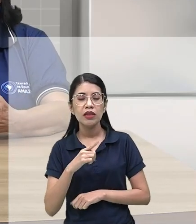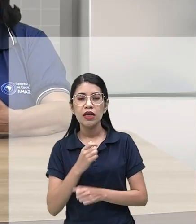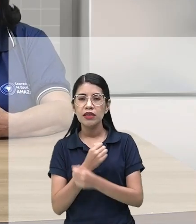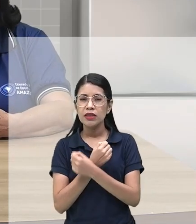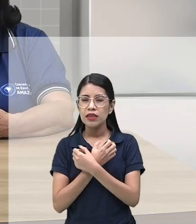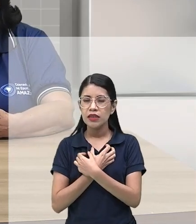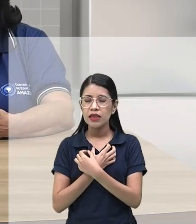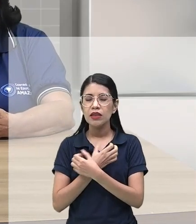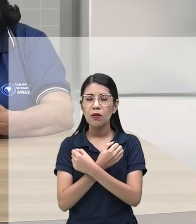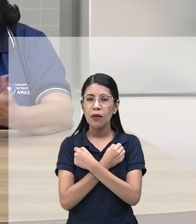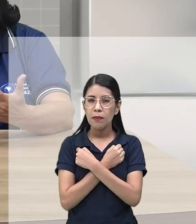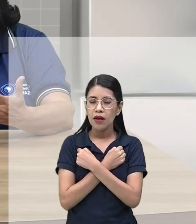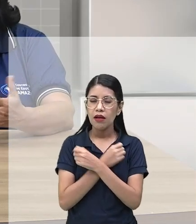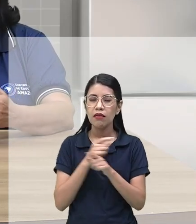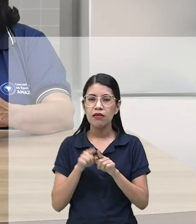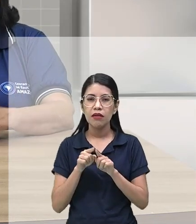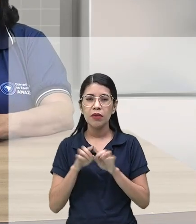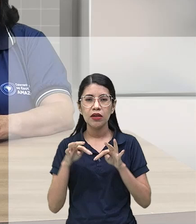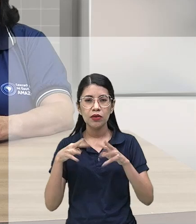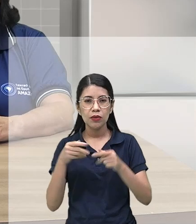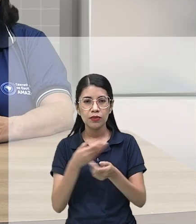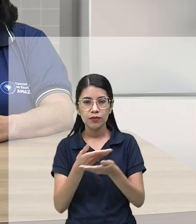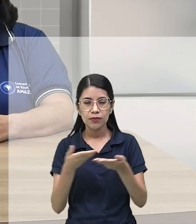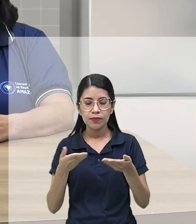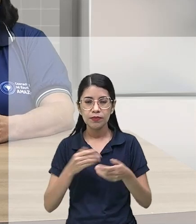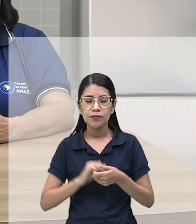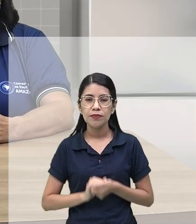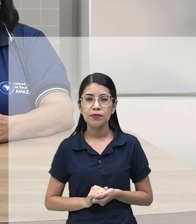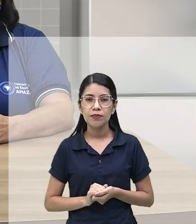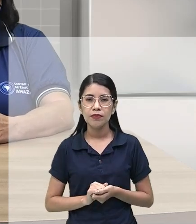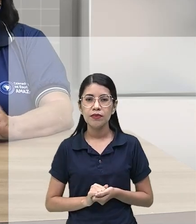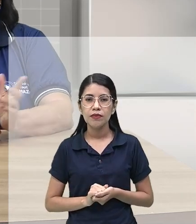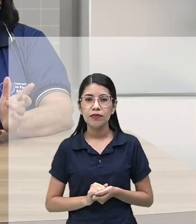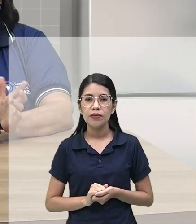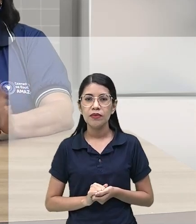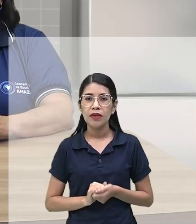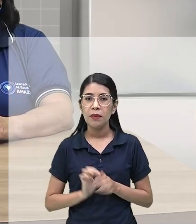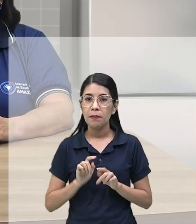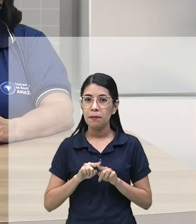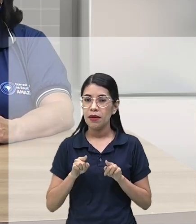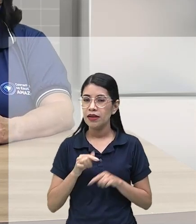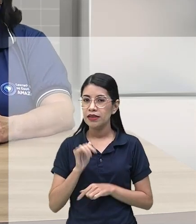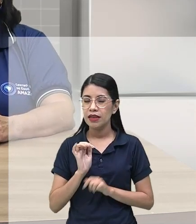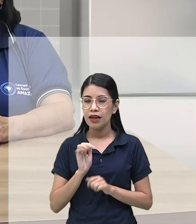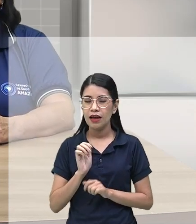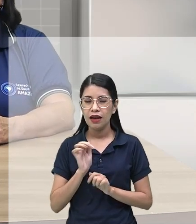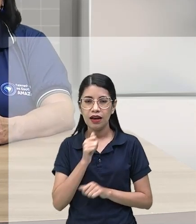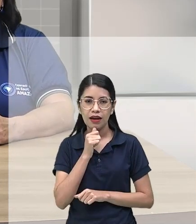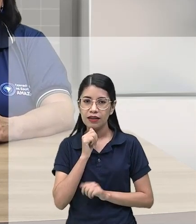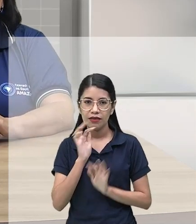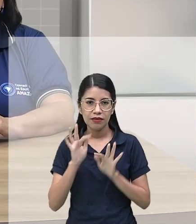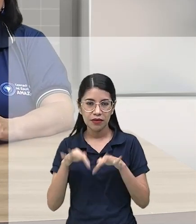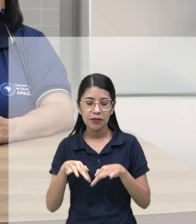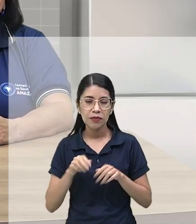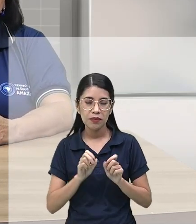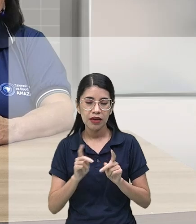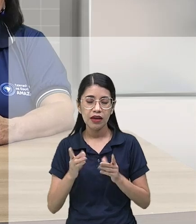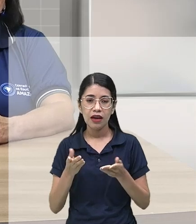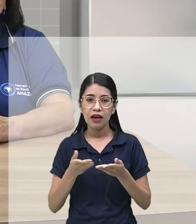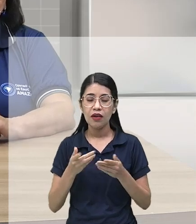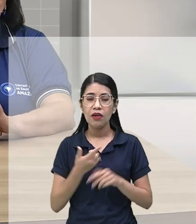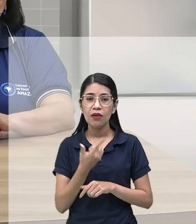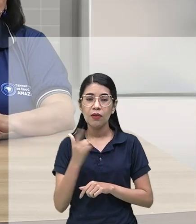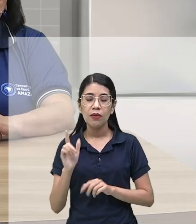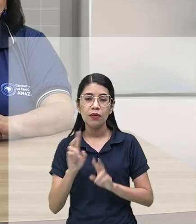abraço fraterno para todos. Okay? Isso mesmo. E nós não acabou, né, prof? Sim. Fiquem aí, que agora vem mais um